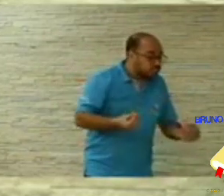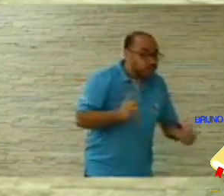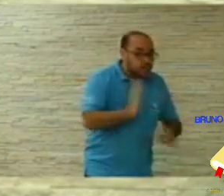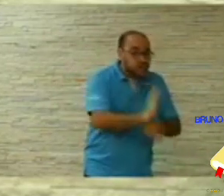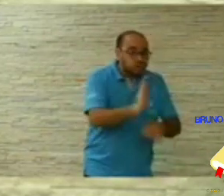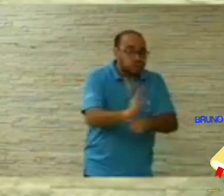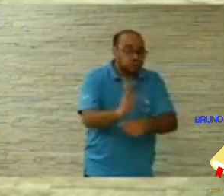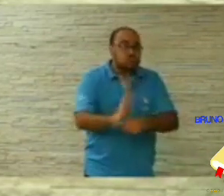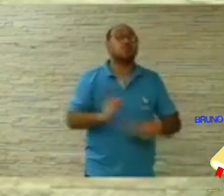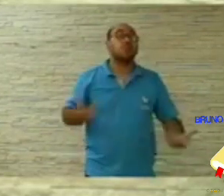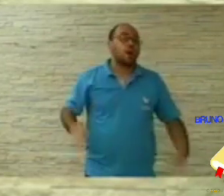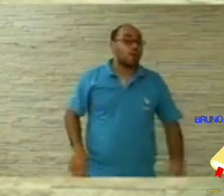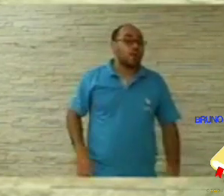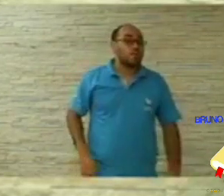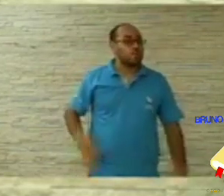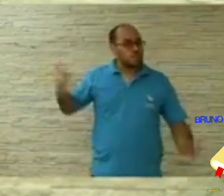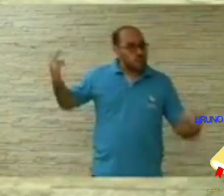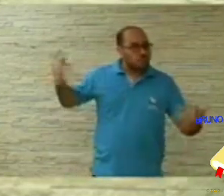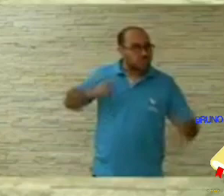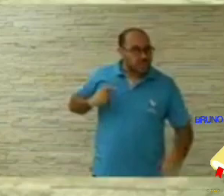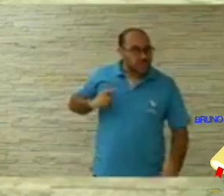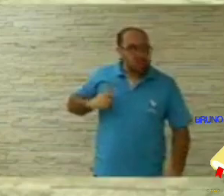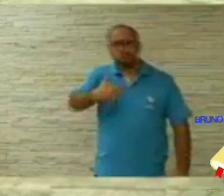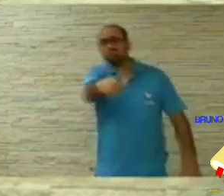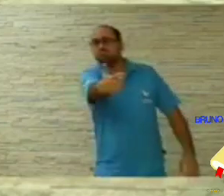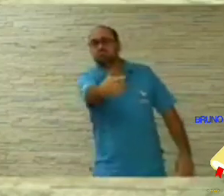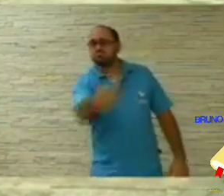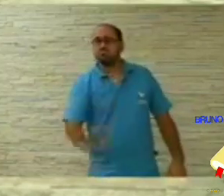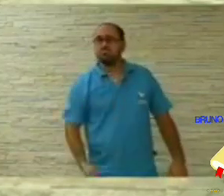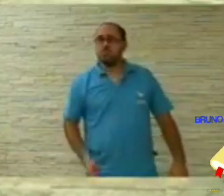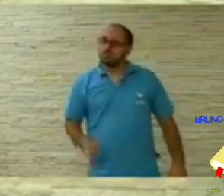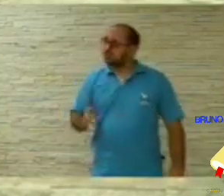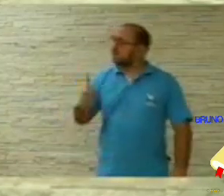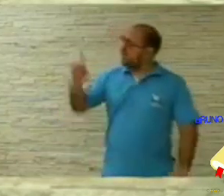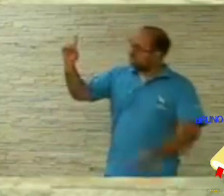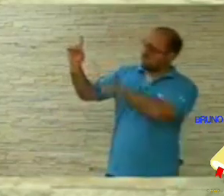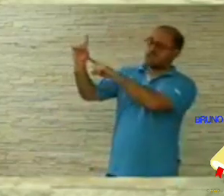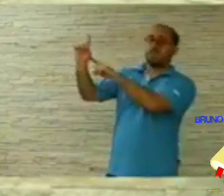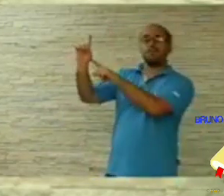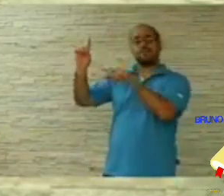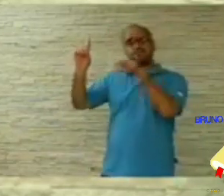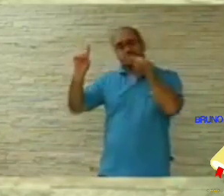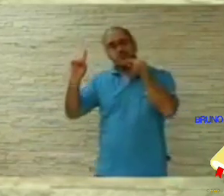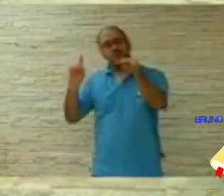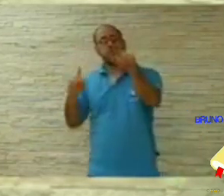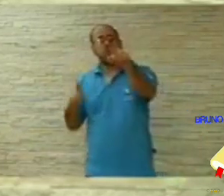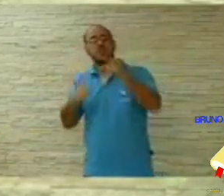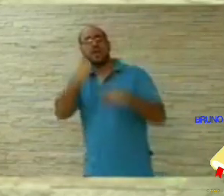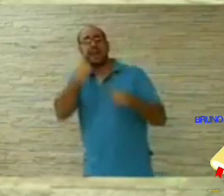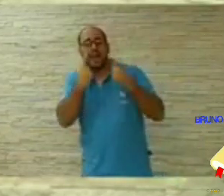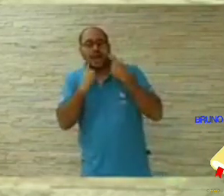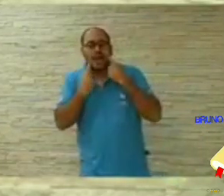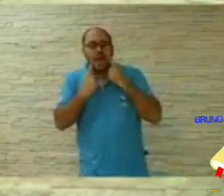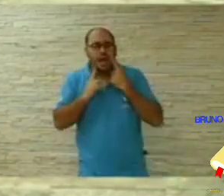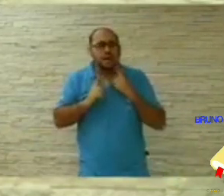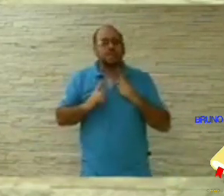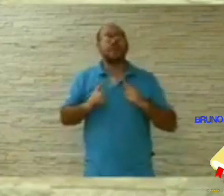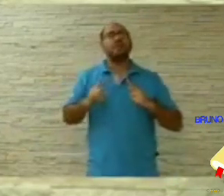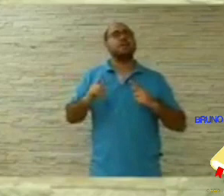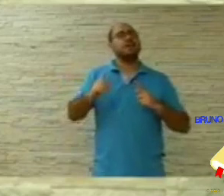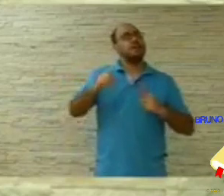Cada lágrima sua derramada, Deus viu e ouviu. Deus enxergou